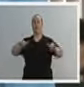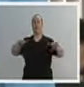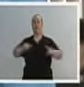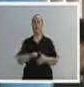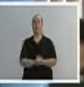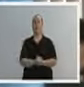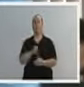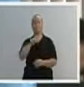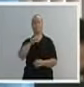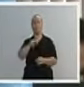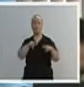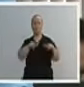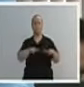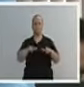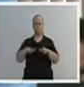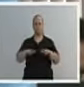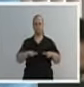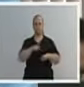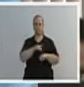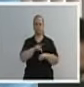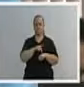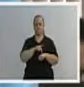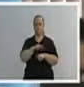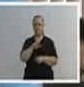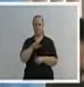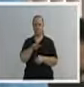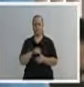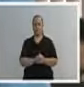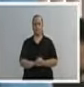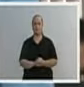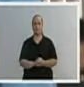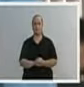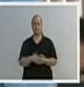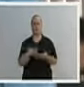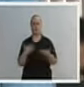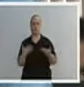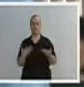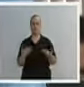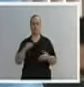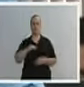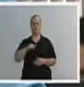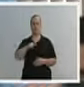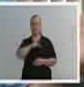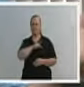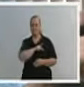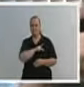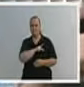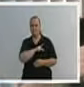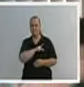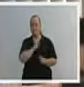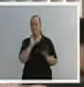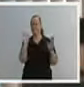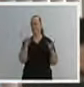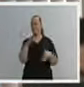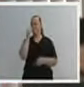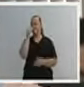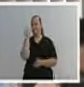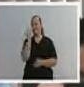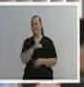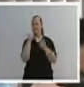lajota lá na rua, que estão colocando lajota que não precisa, né? Isso o Ministério Público não vai fazer a denúncia, o Ministério Público vai dentro da bola, isso